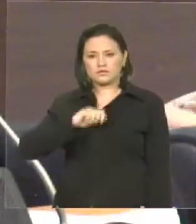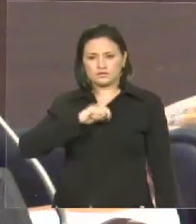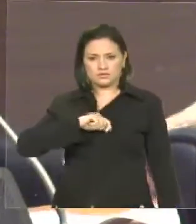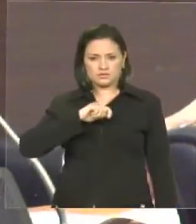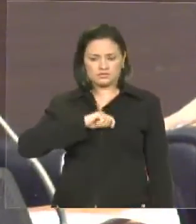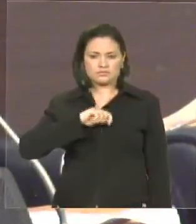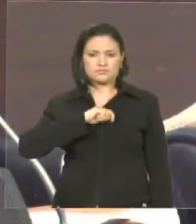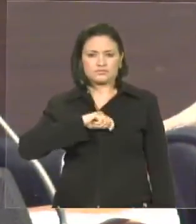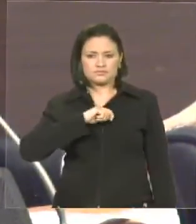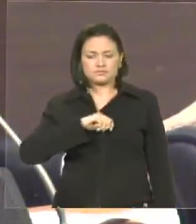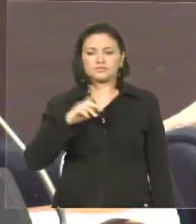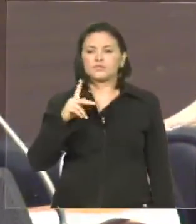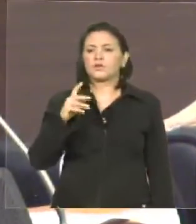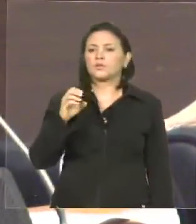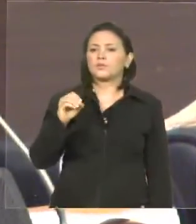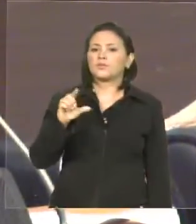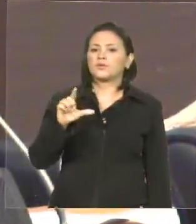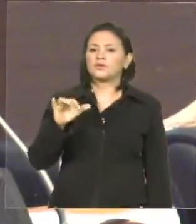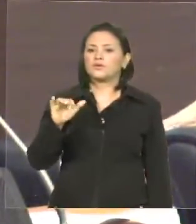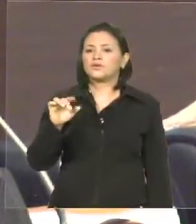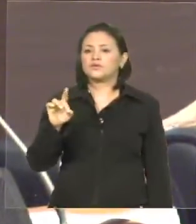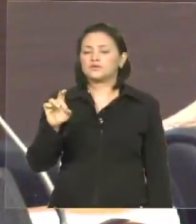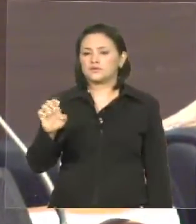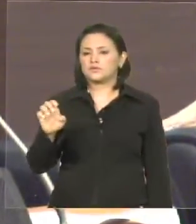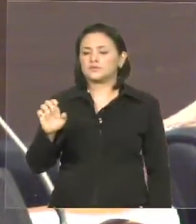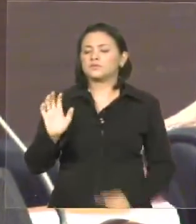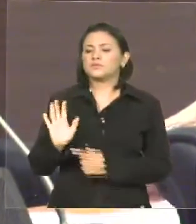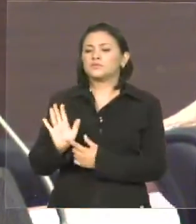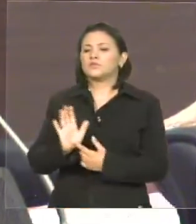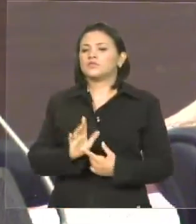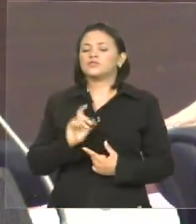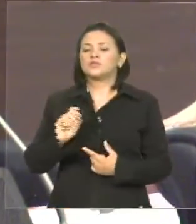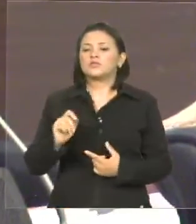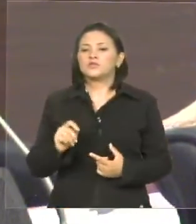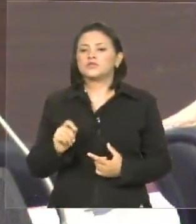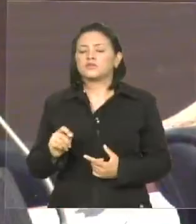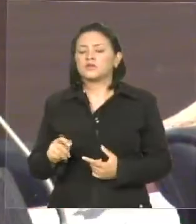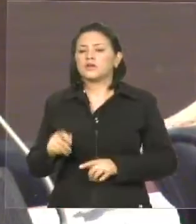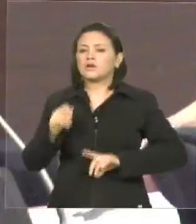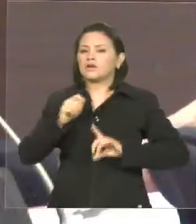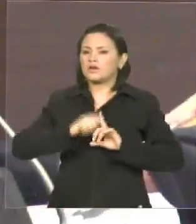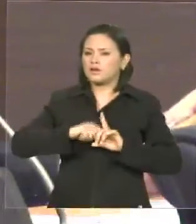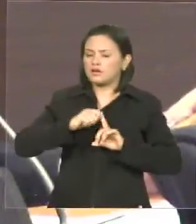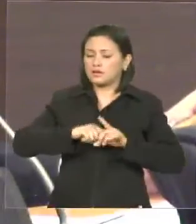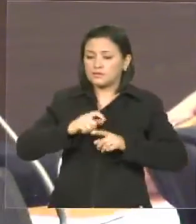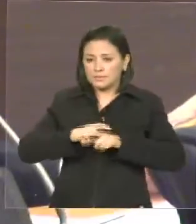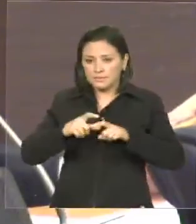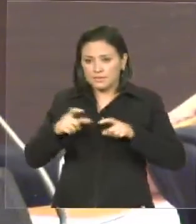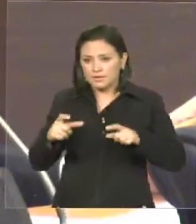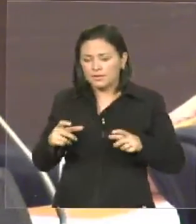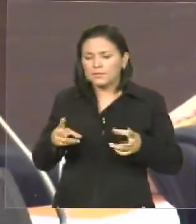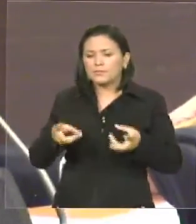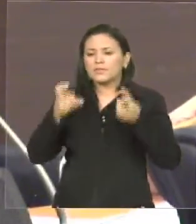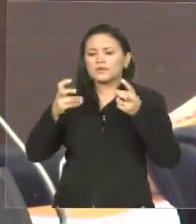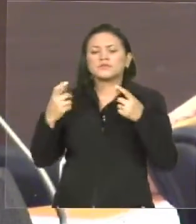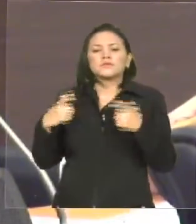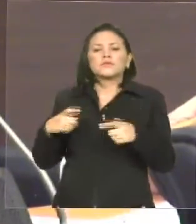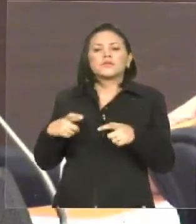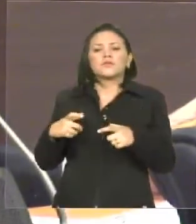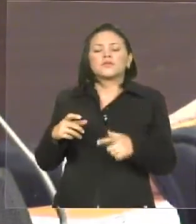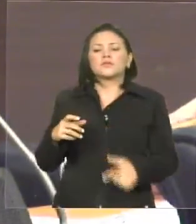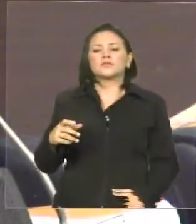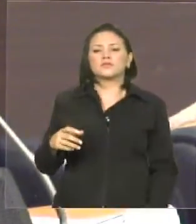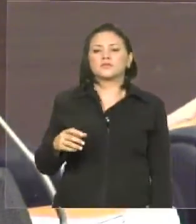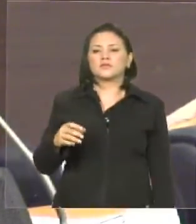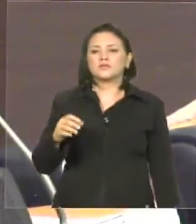próprio estudo constatou que as maiores tendências de aumento de renda foram observadas no Amapá, no